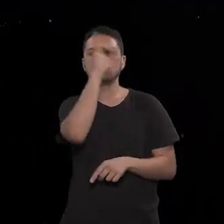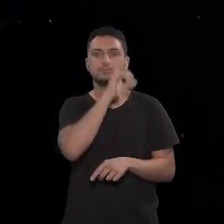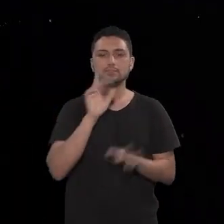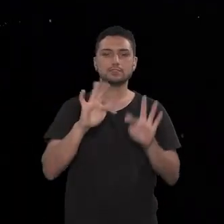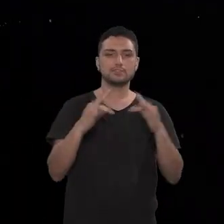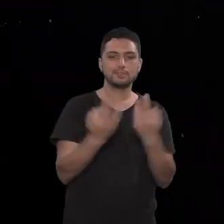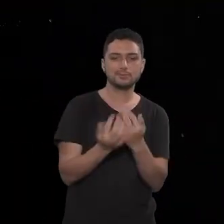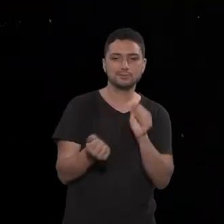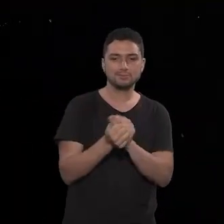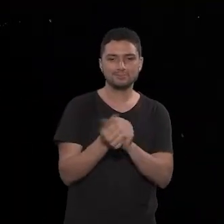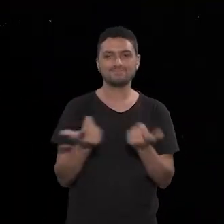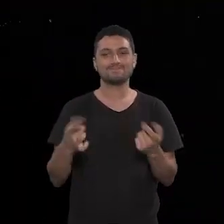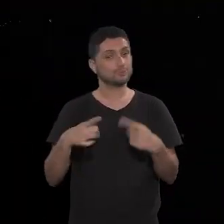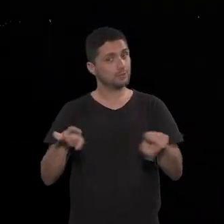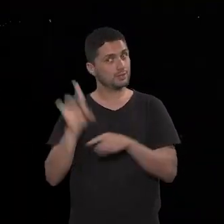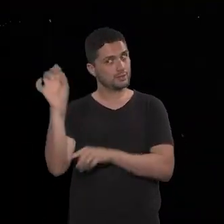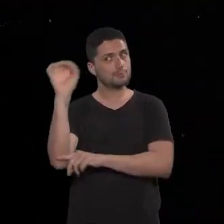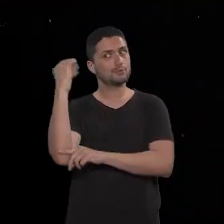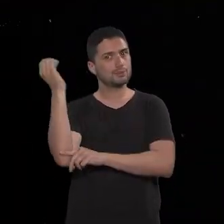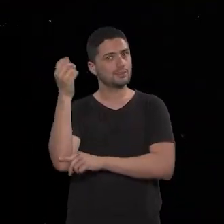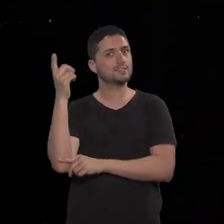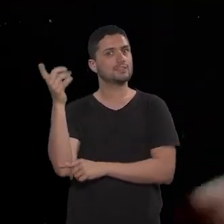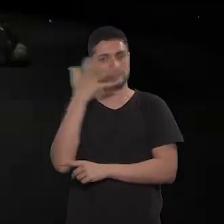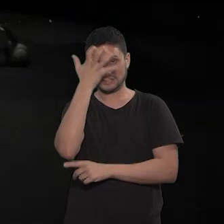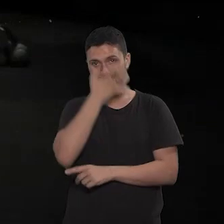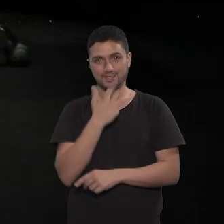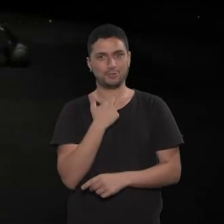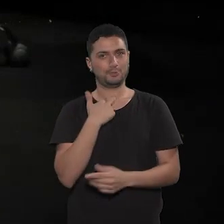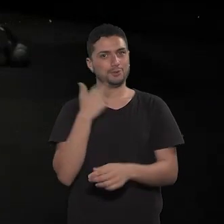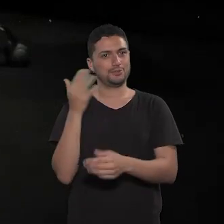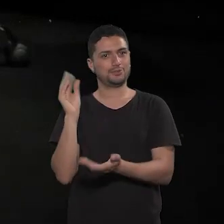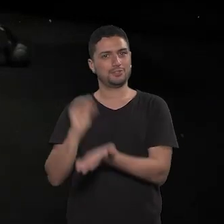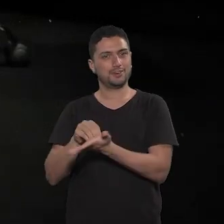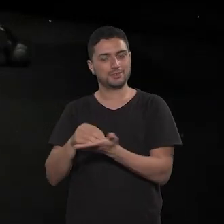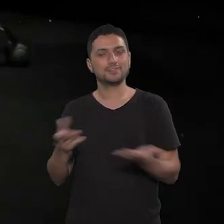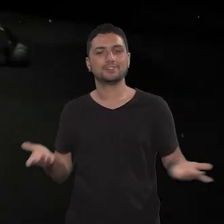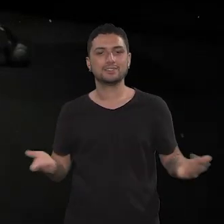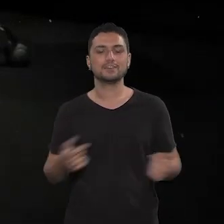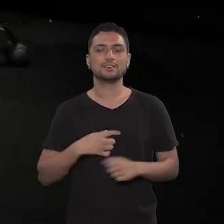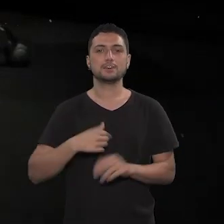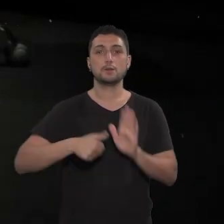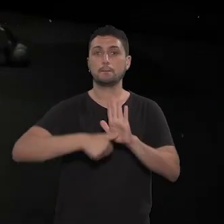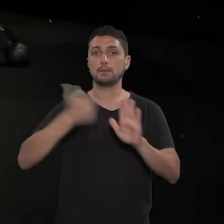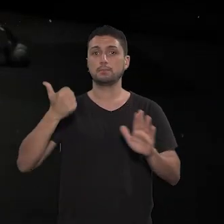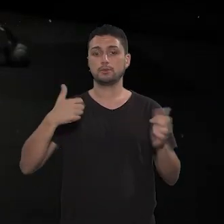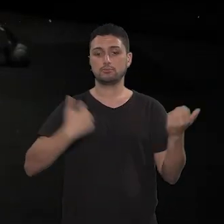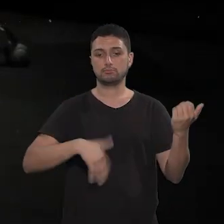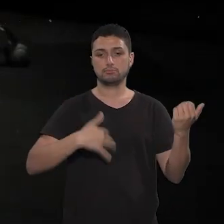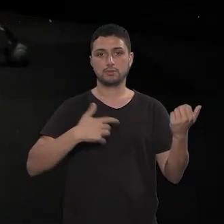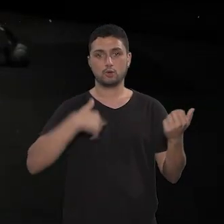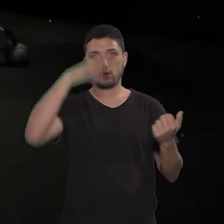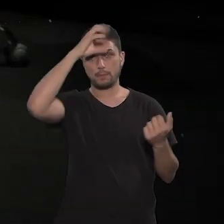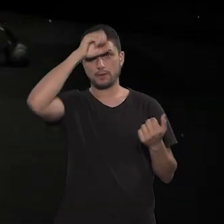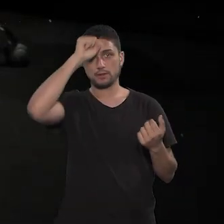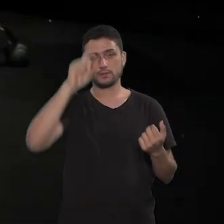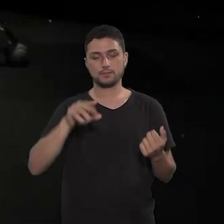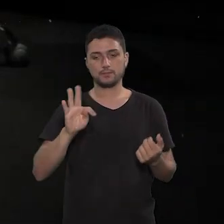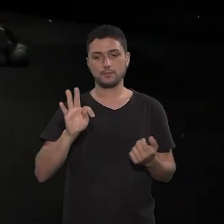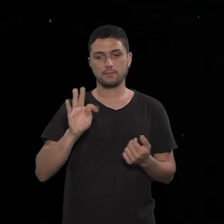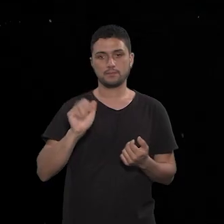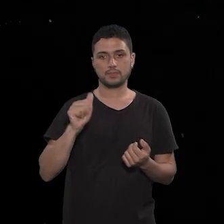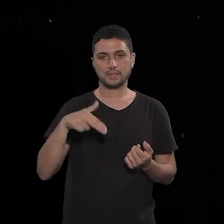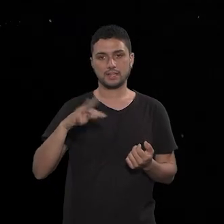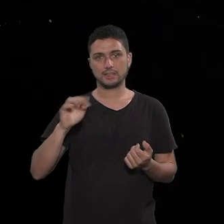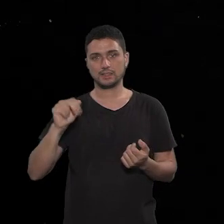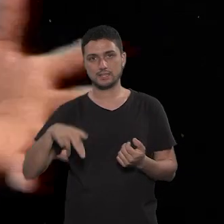churrasco de família, nos aniversários. E churrasco em Porto Alegre é uma coisa muito séria. Não pode faltar. E o primeiro instrumento